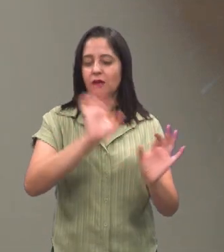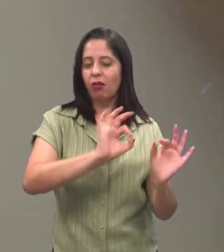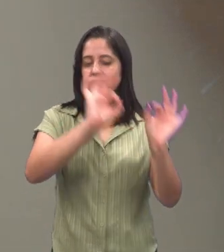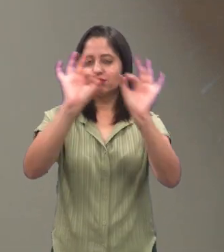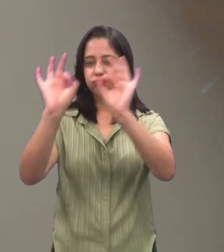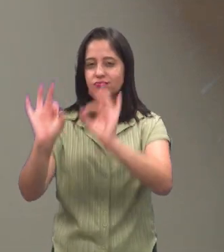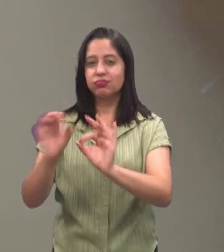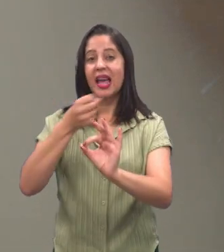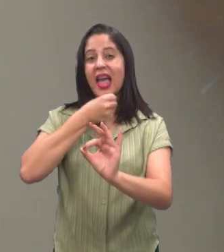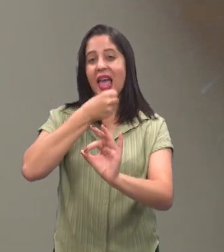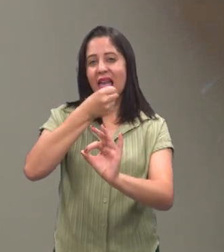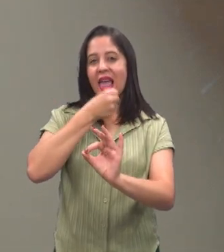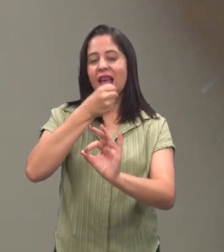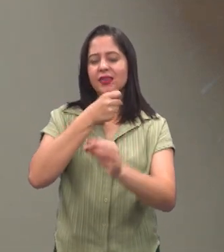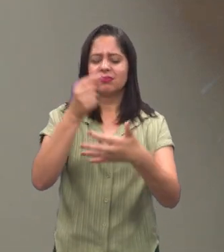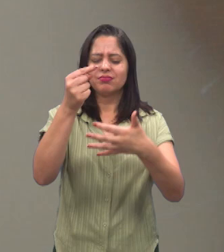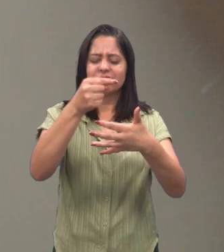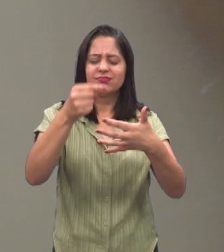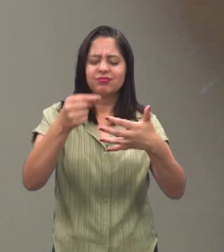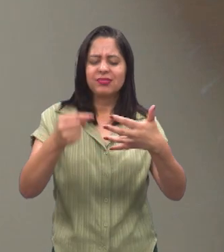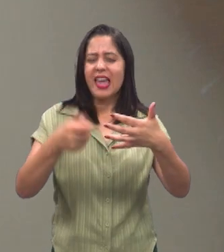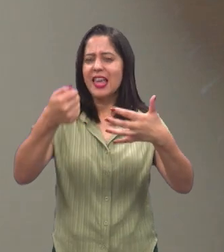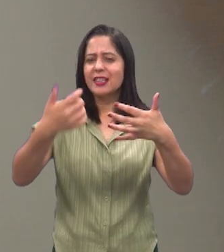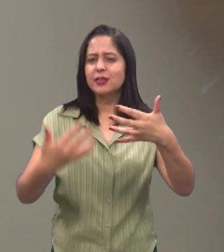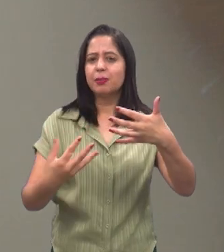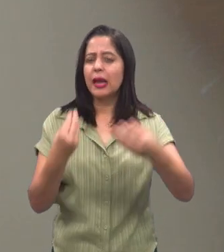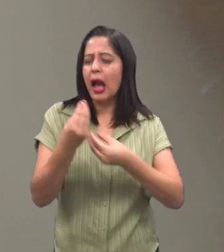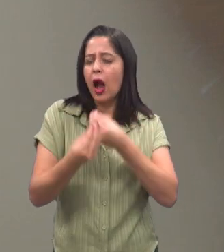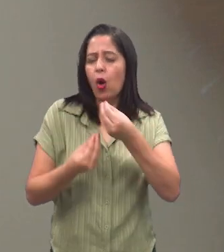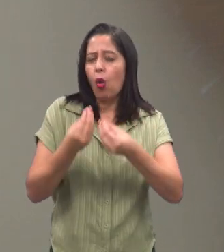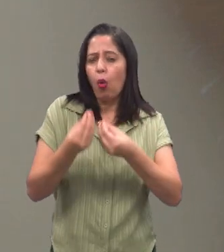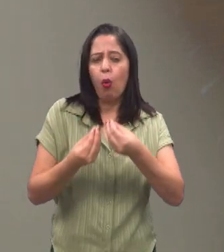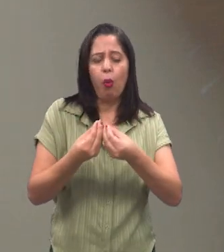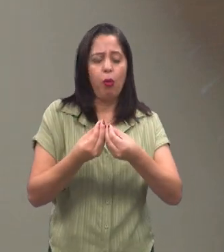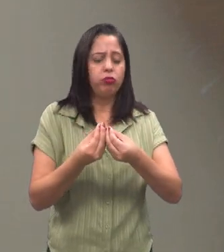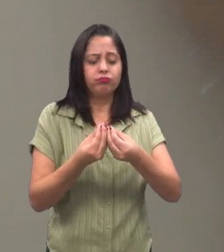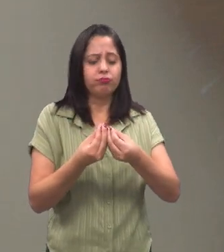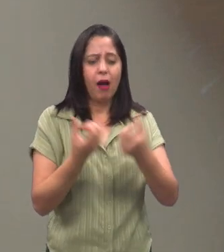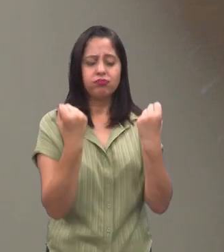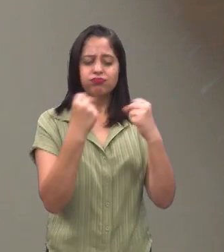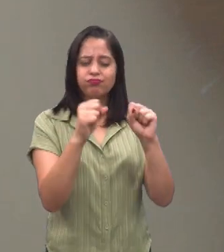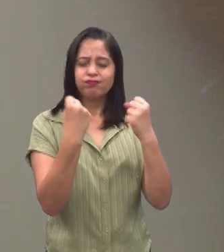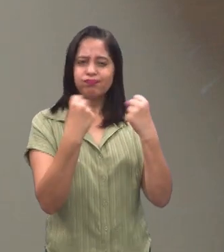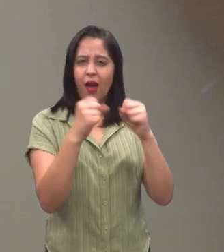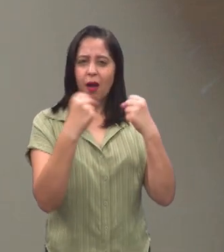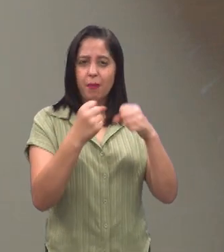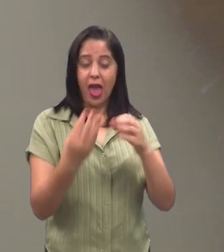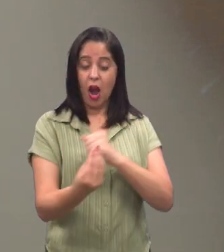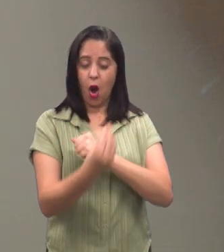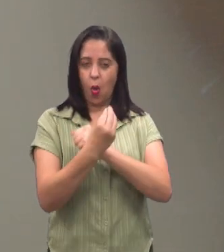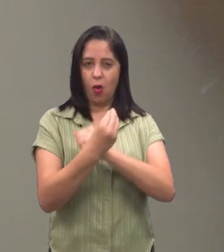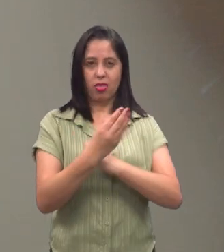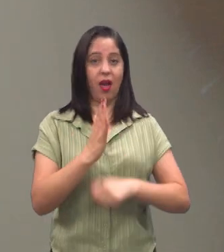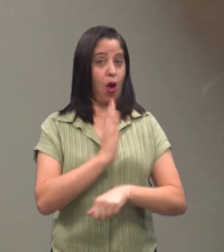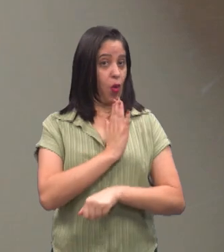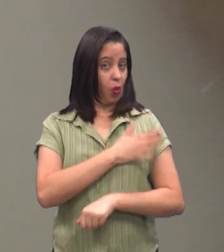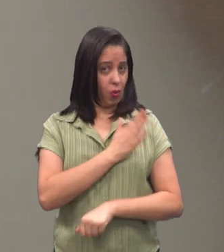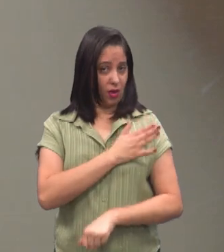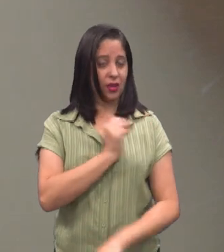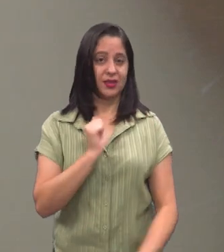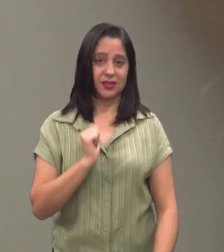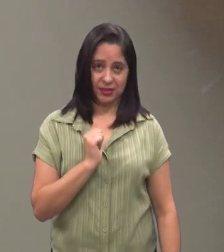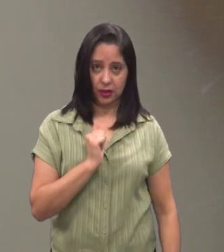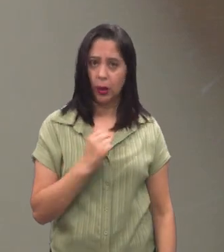para assistir uma reportagem sobre os benefícios da atividade física quando o assunto é prevenção. Afinal de contas, cuidar